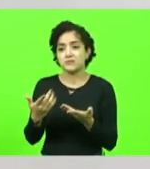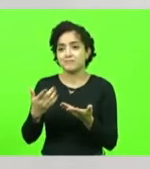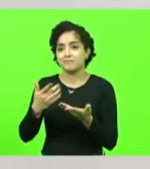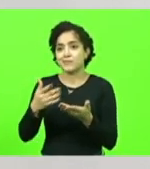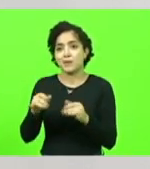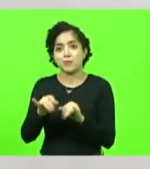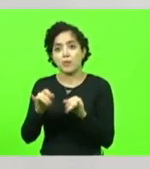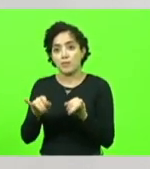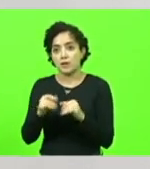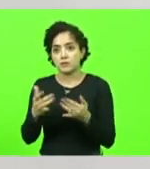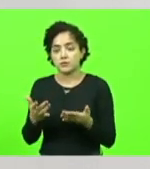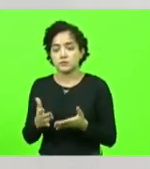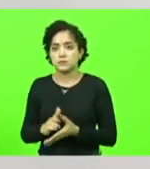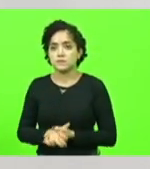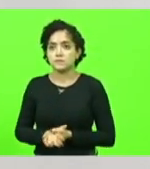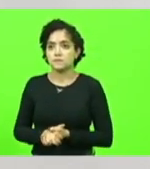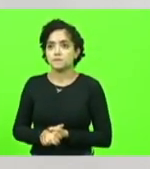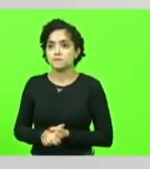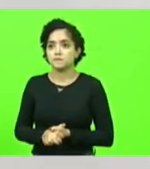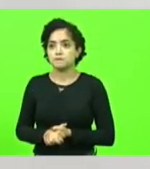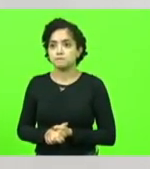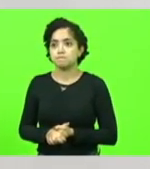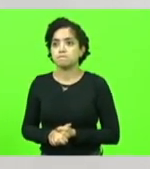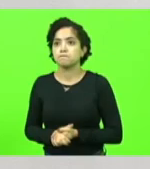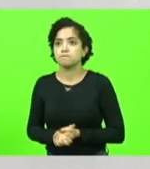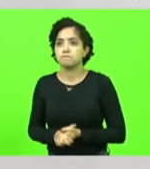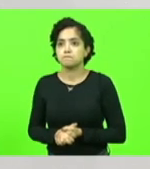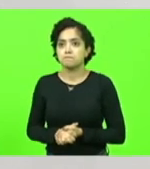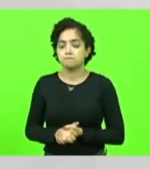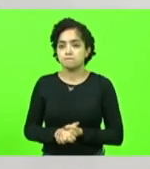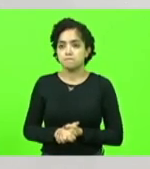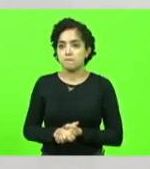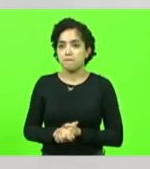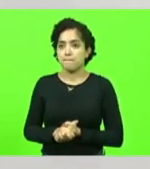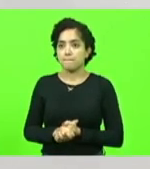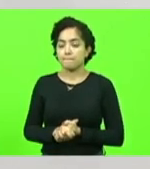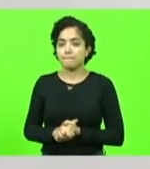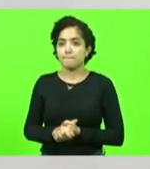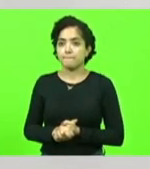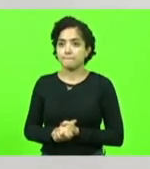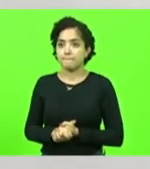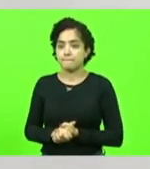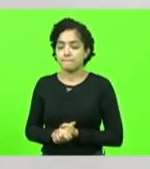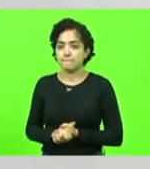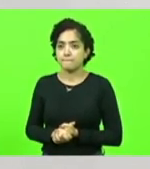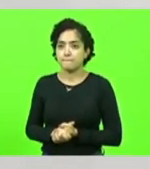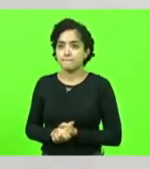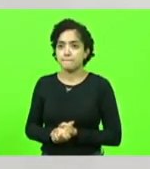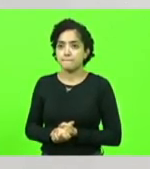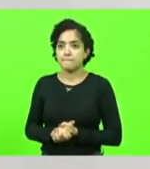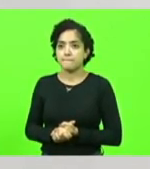Lima. Dá um minutinho para mim, por favor. Parabéns, deputado Bruno. Mais um minuto, deputado.